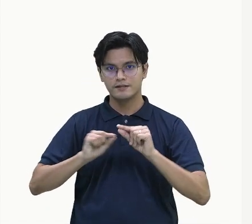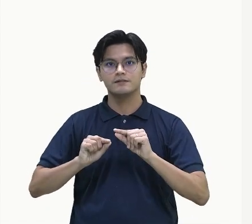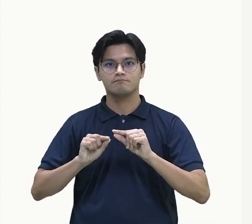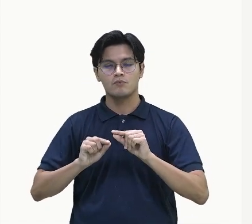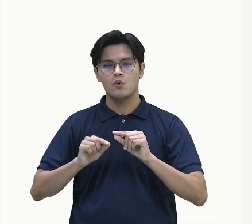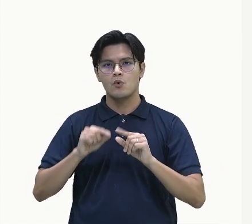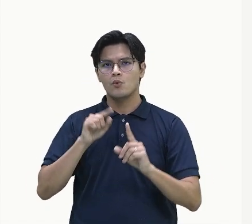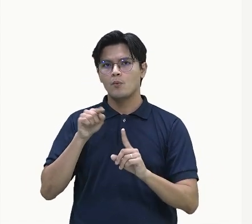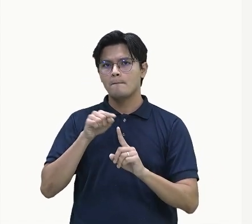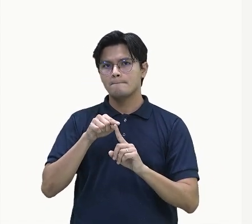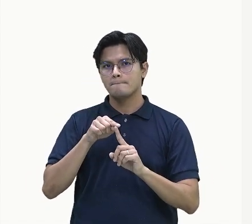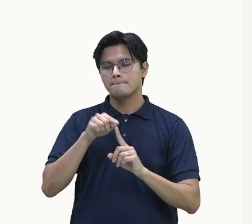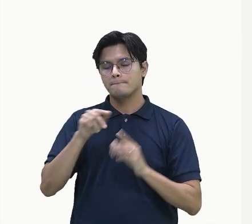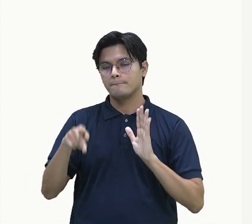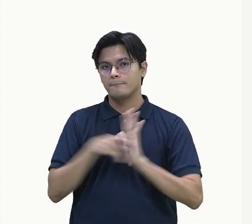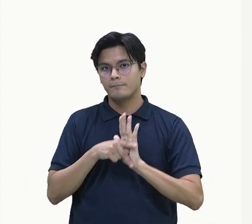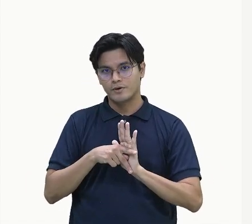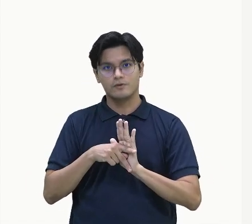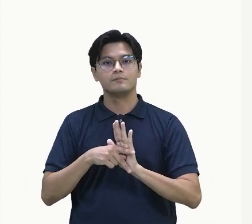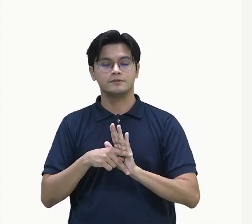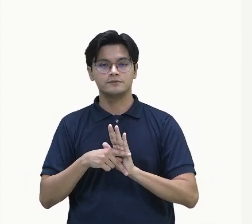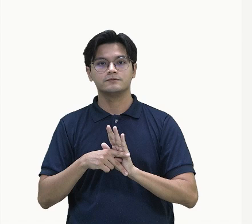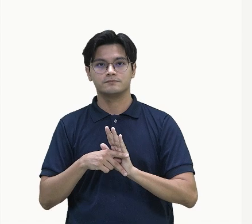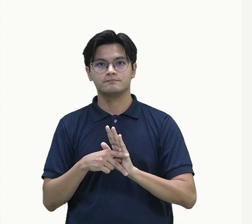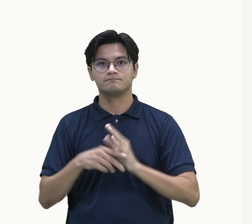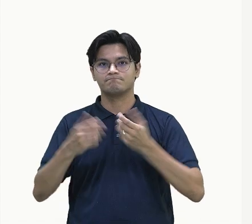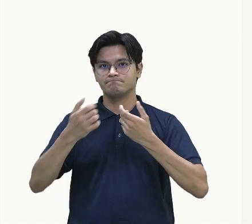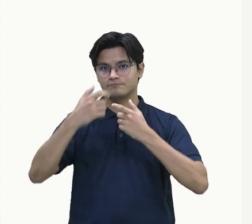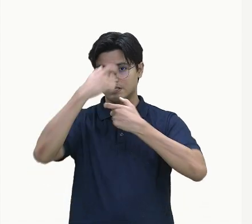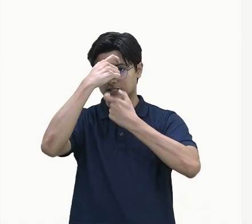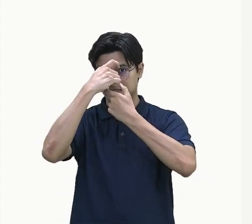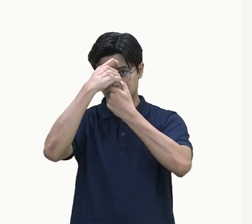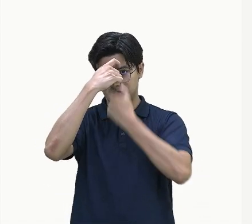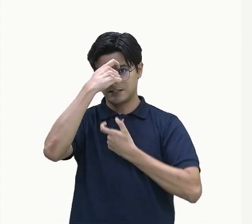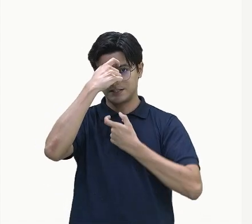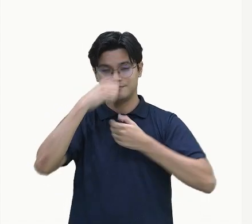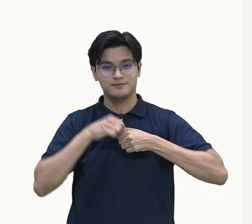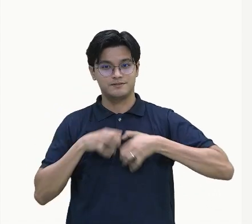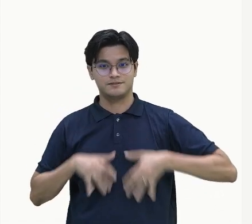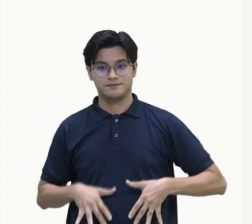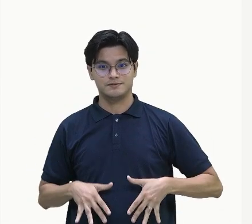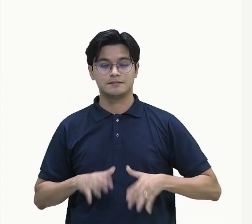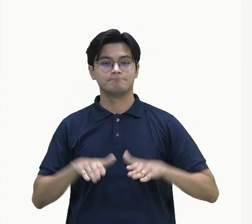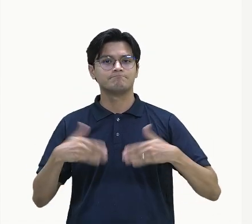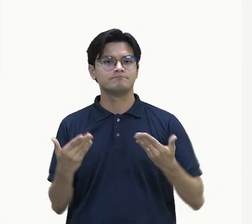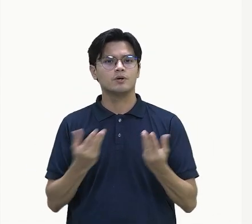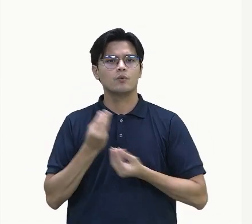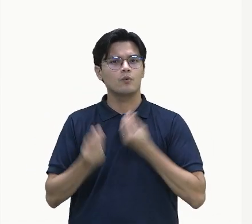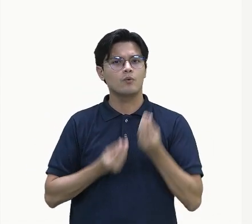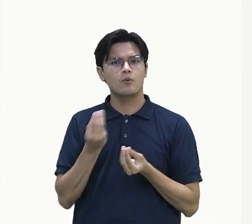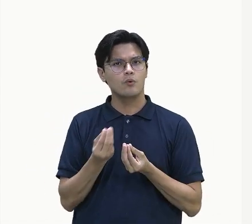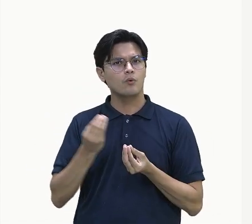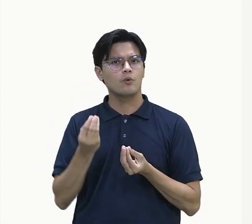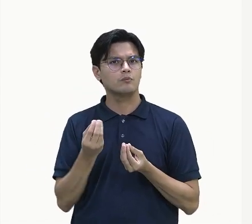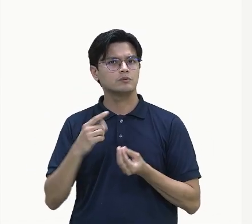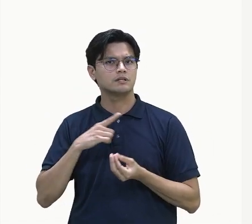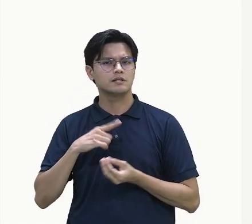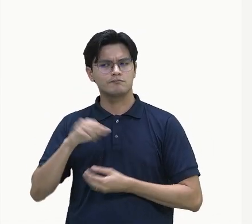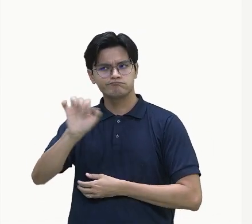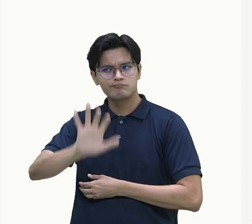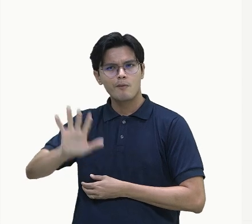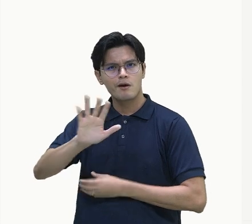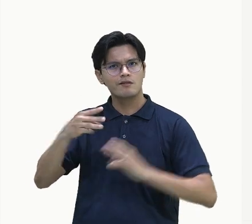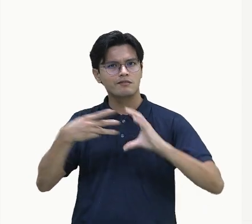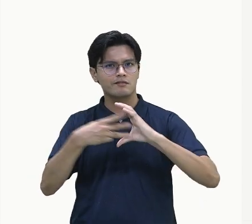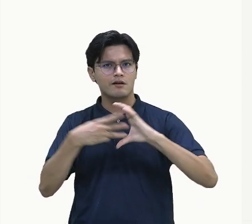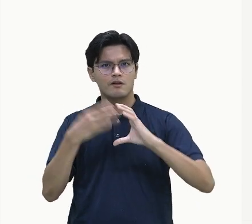como é que é a apresentação dessas células que vão compor o sistema nervoso? Vamos ver mais ou menos o aspecto delas. As